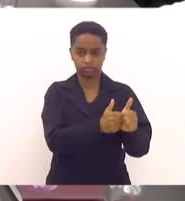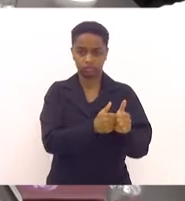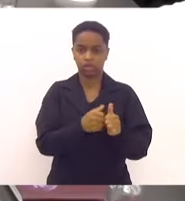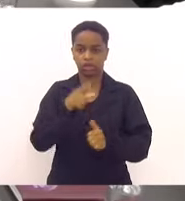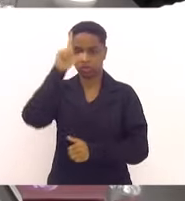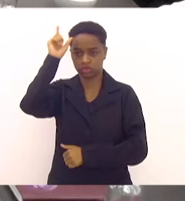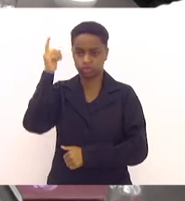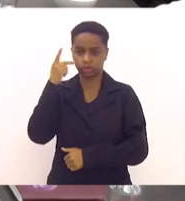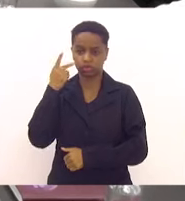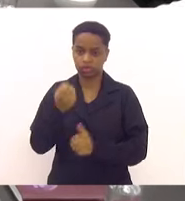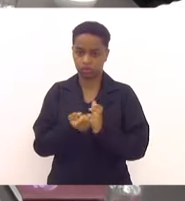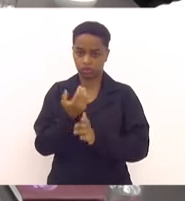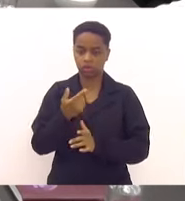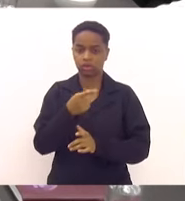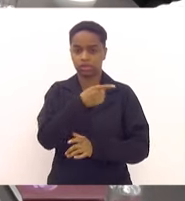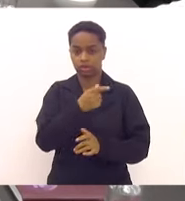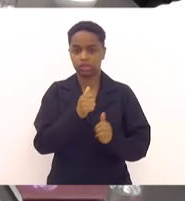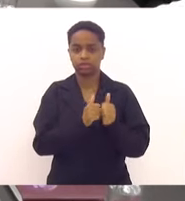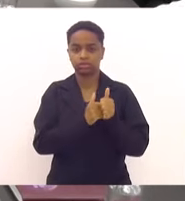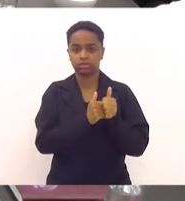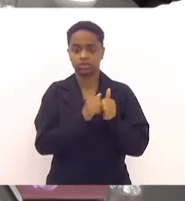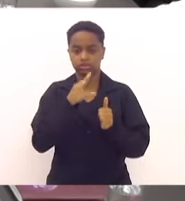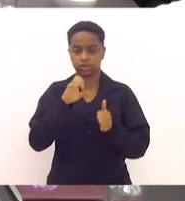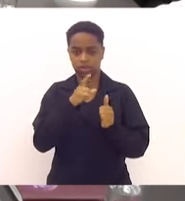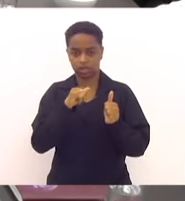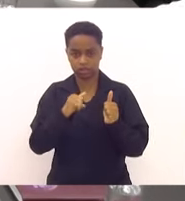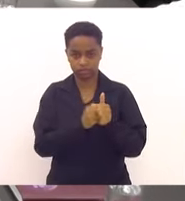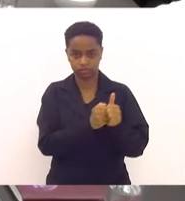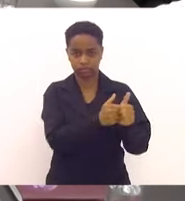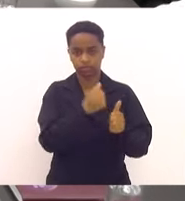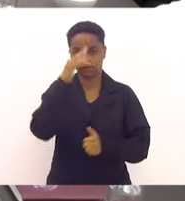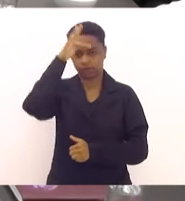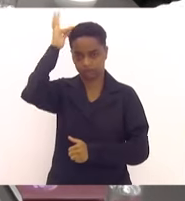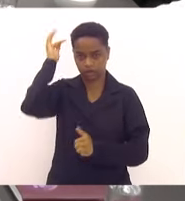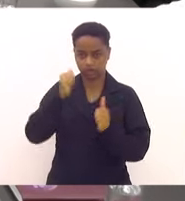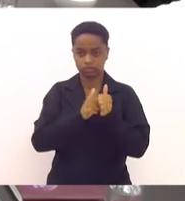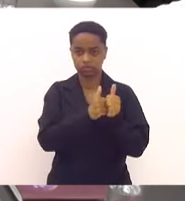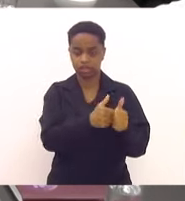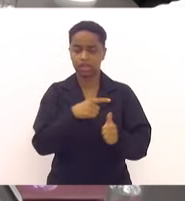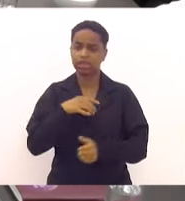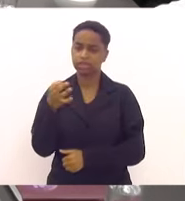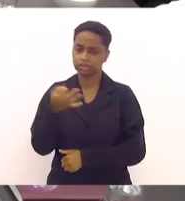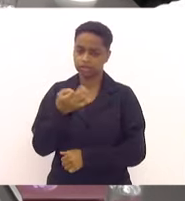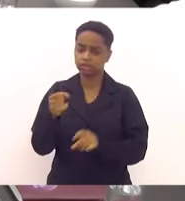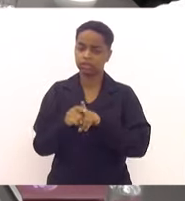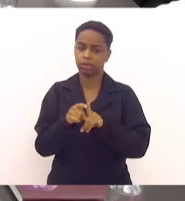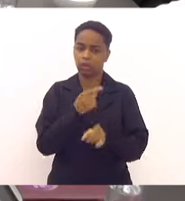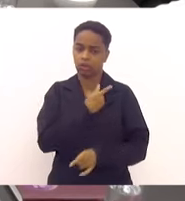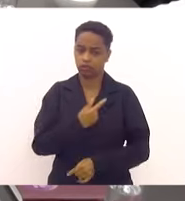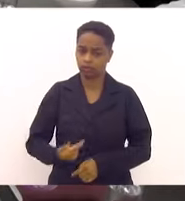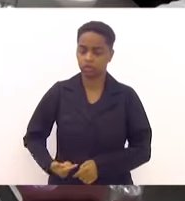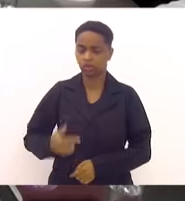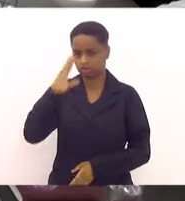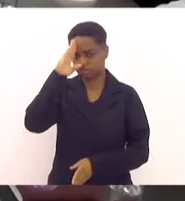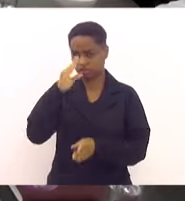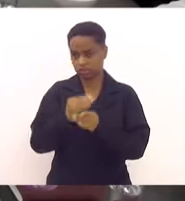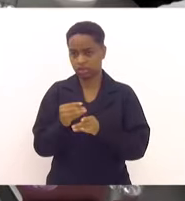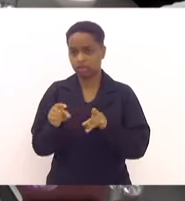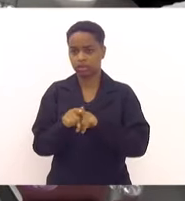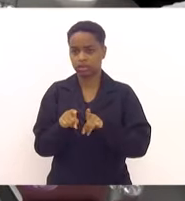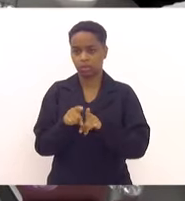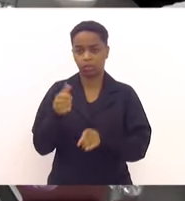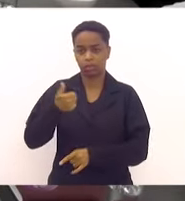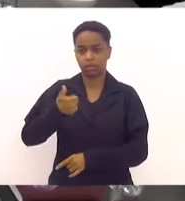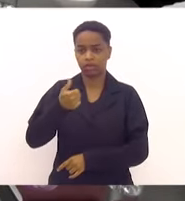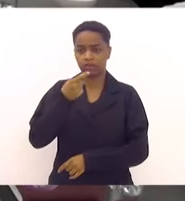autor. Deputada Célia. Acompanha a divergência. Deputado Fred. Acompanha a divergência. Tenho certeza que o governador vai entender e vai ser o primeiro